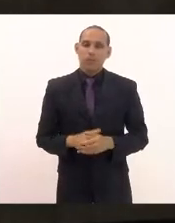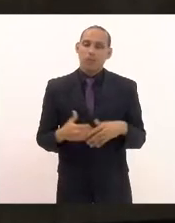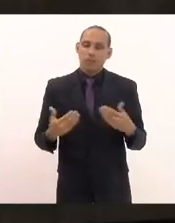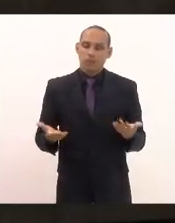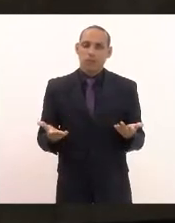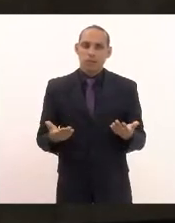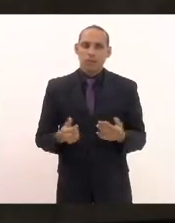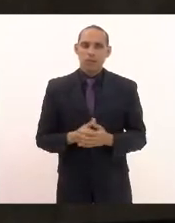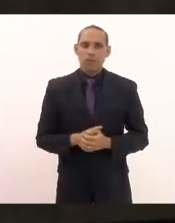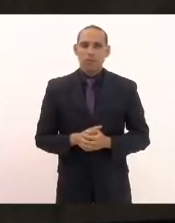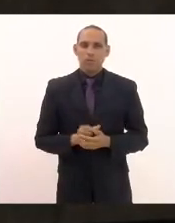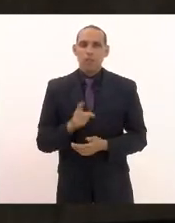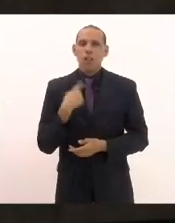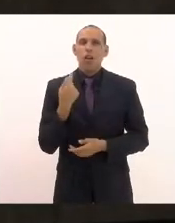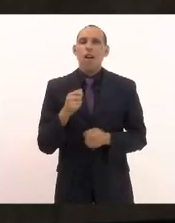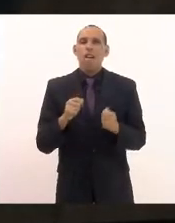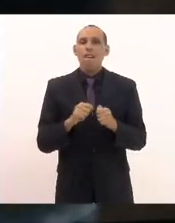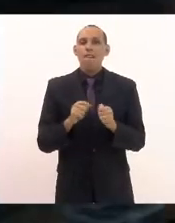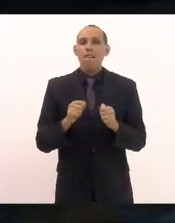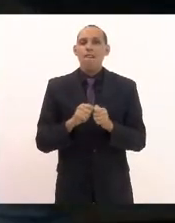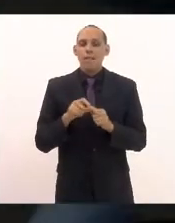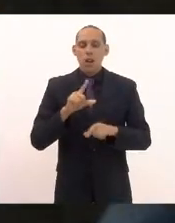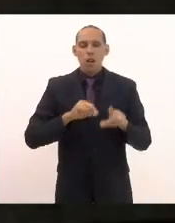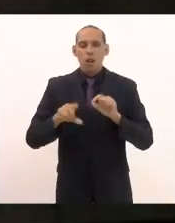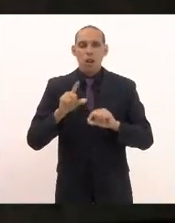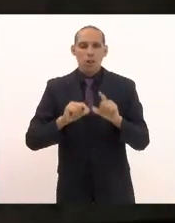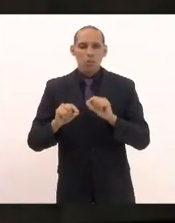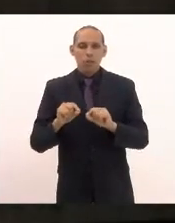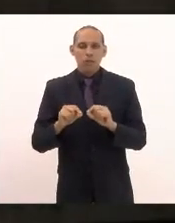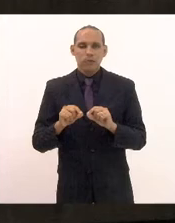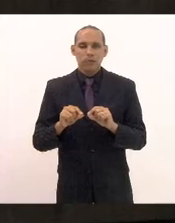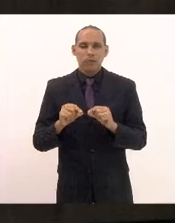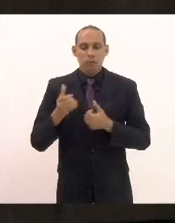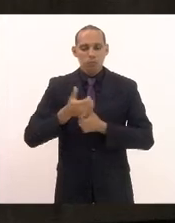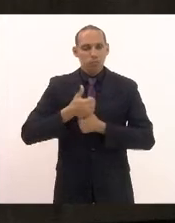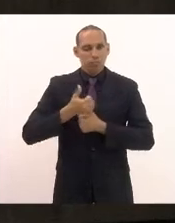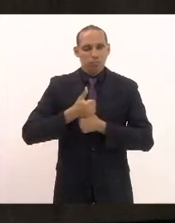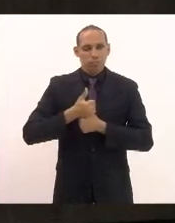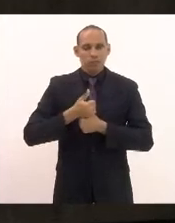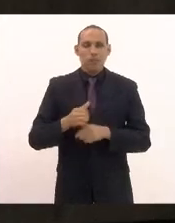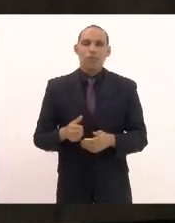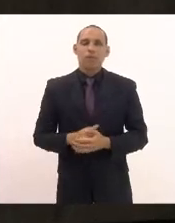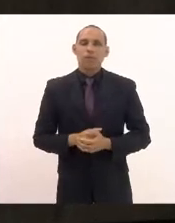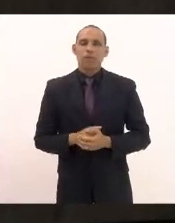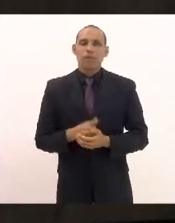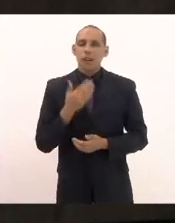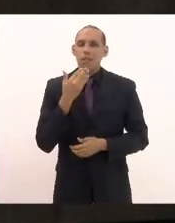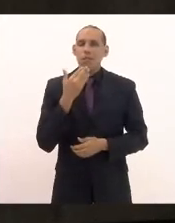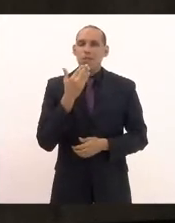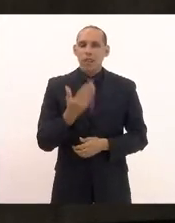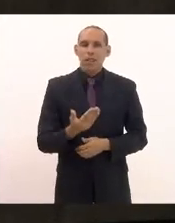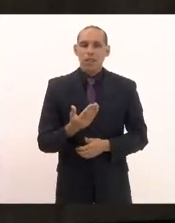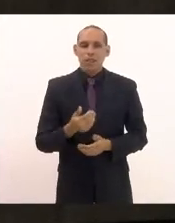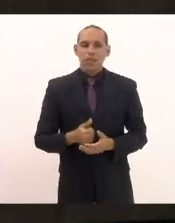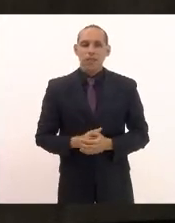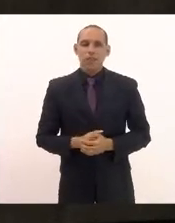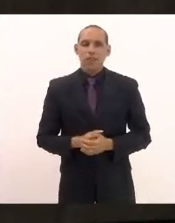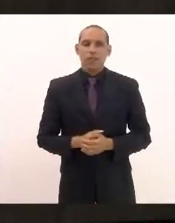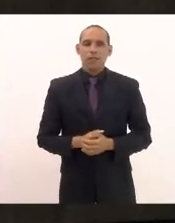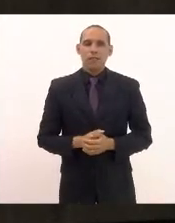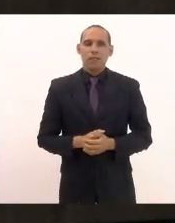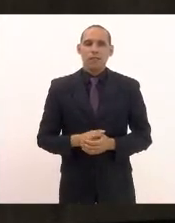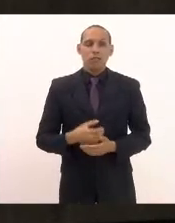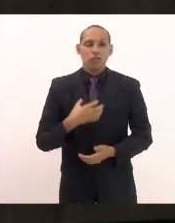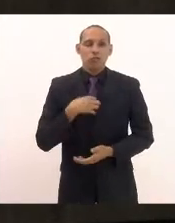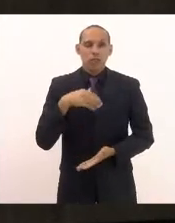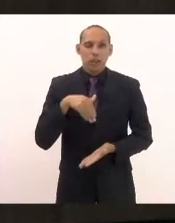então, fazemos a opção por um substitutivo e pedindo a Vossa Excelência a forma